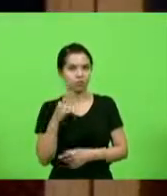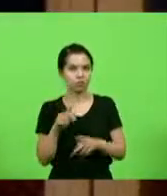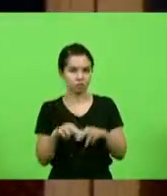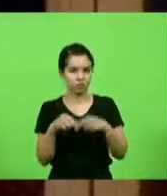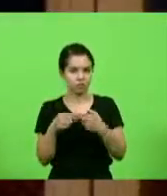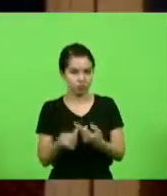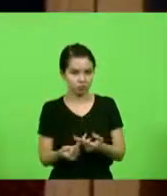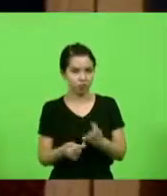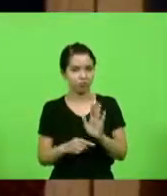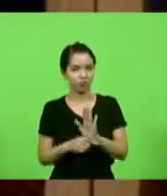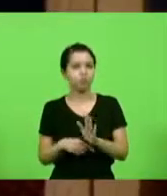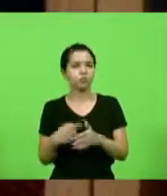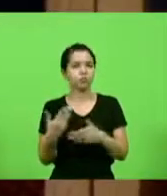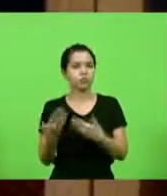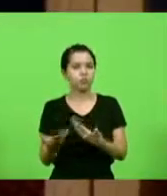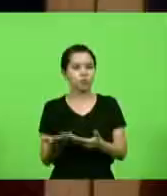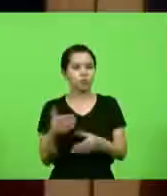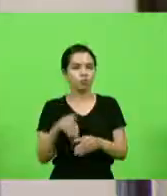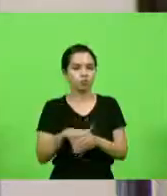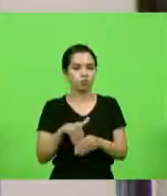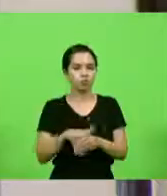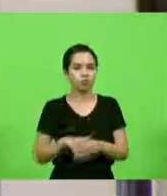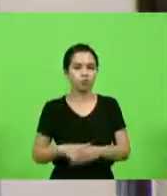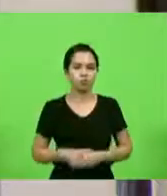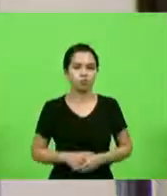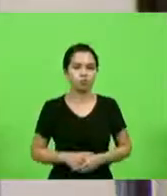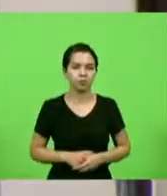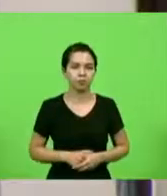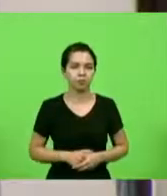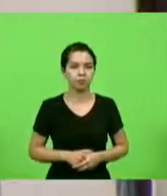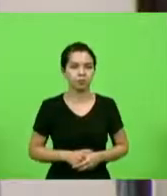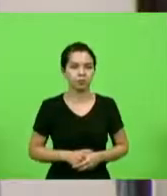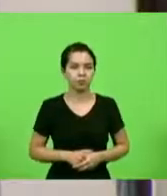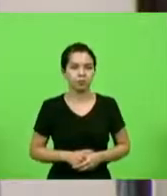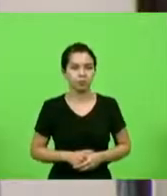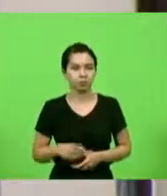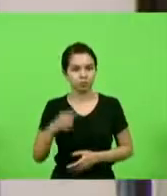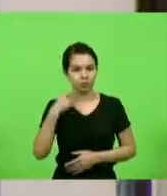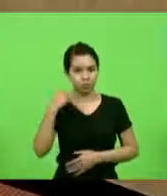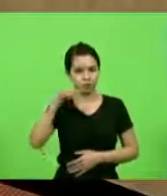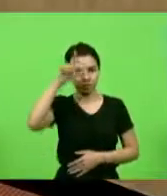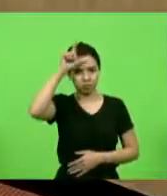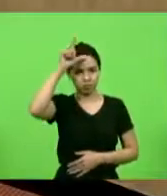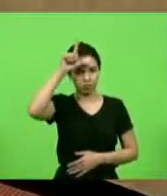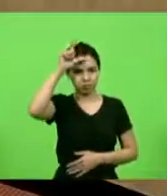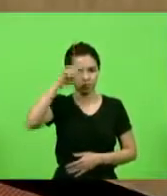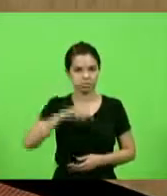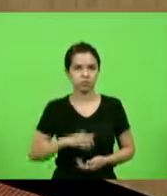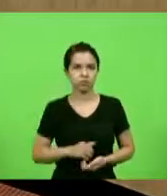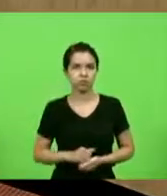voto em favor da matéria. A palavra o deputado Sargento Lima.